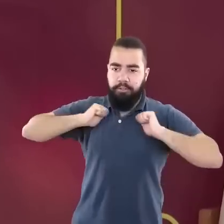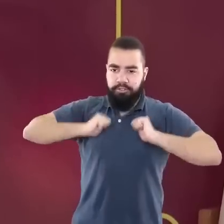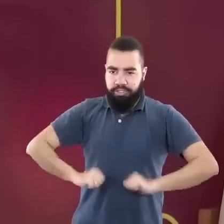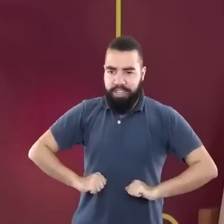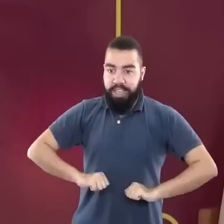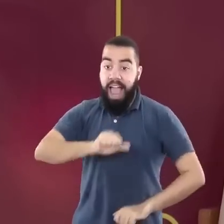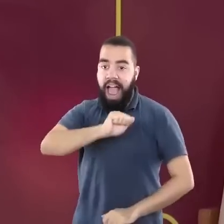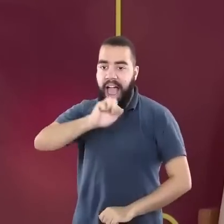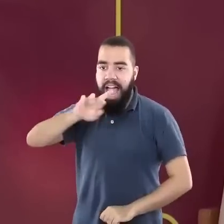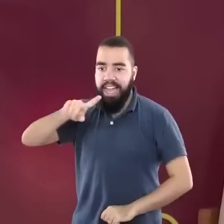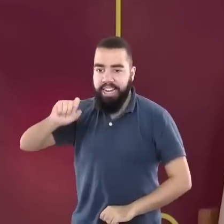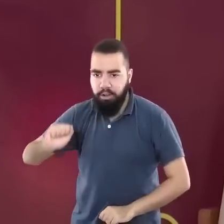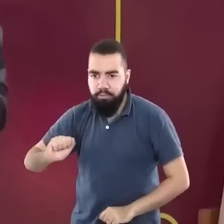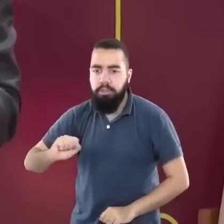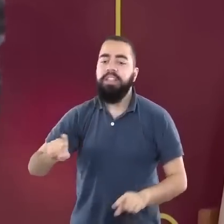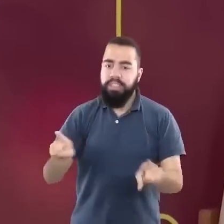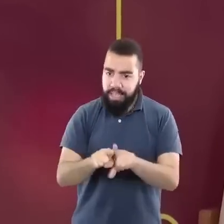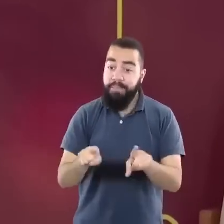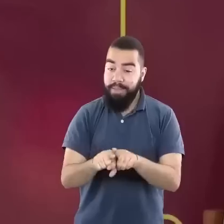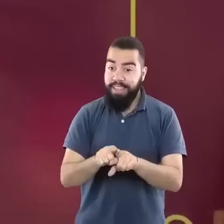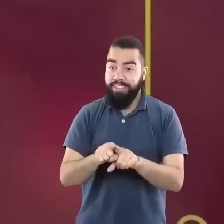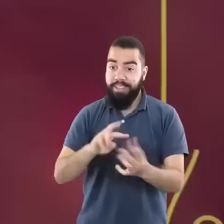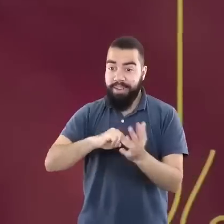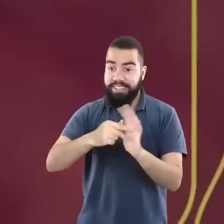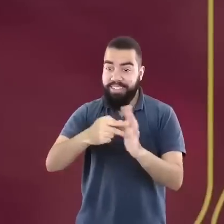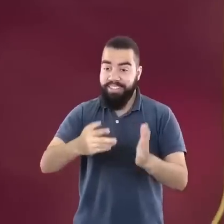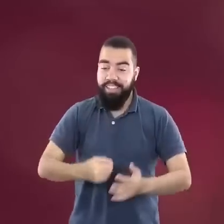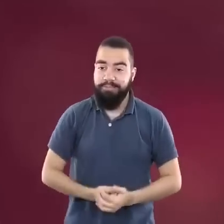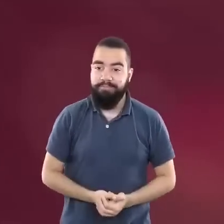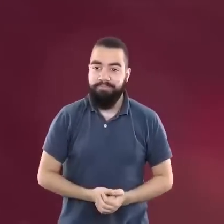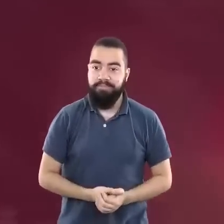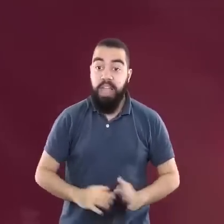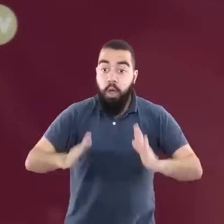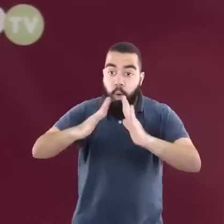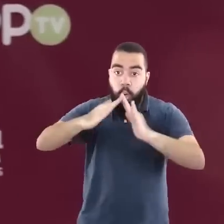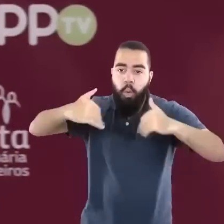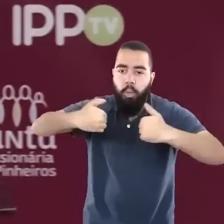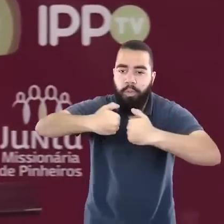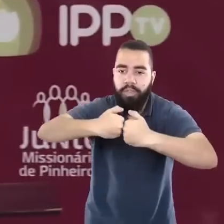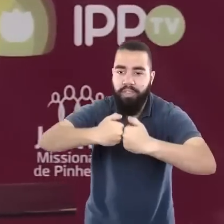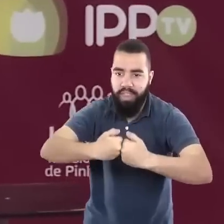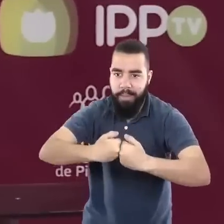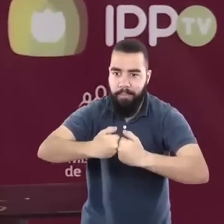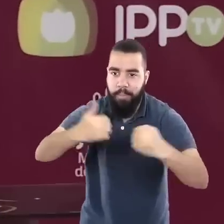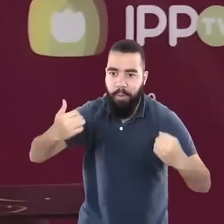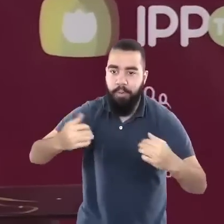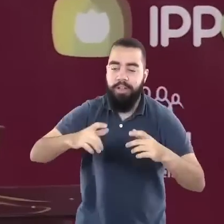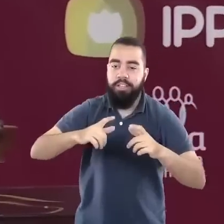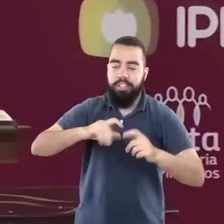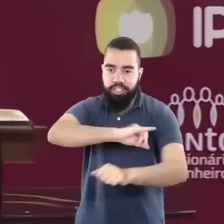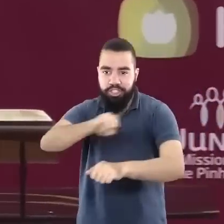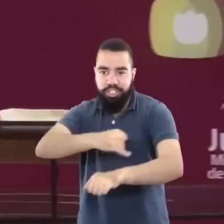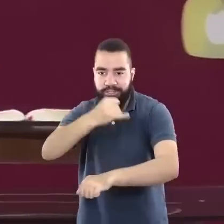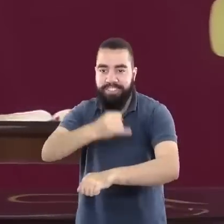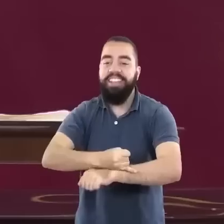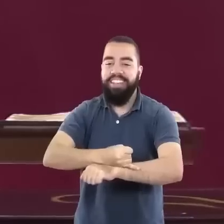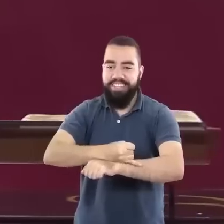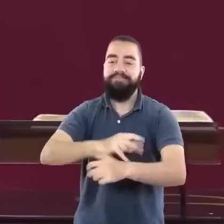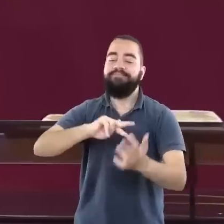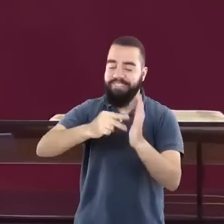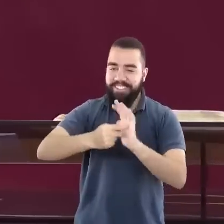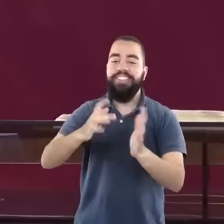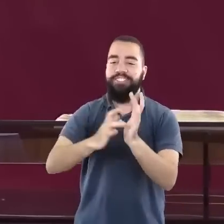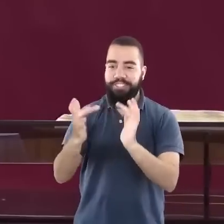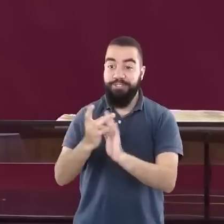que floresceu ele é representado pelo Templo de Jerusalém ele é representado no velho testamento